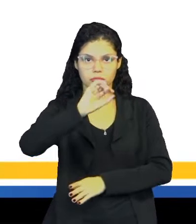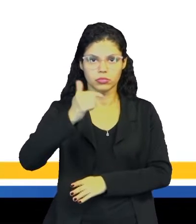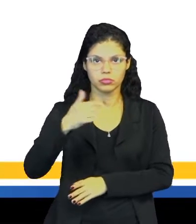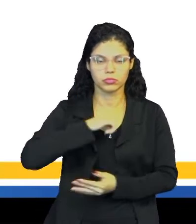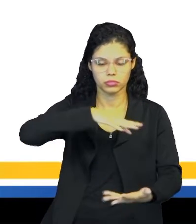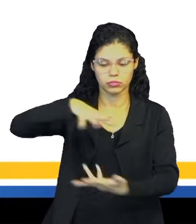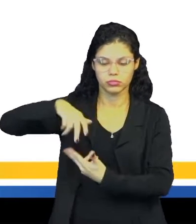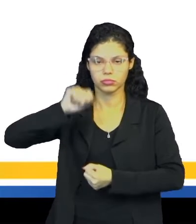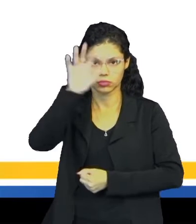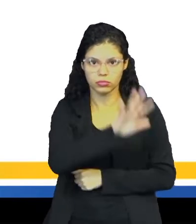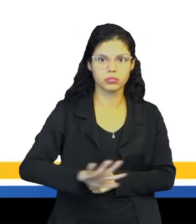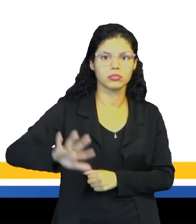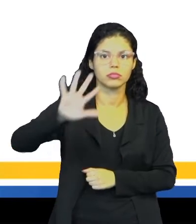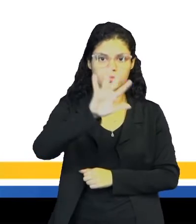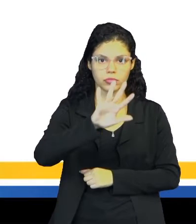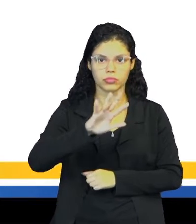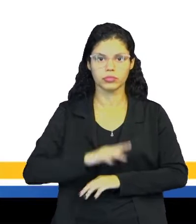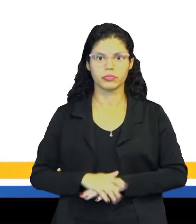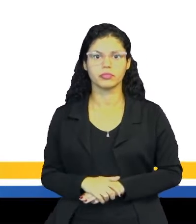no mundo inteiro.